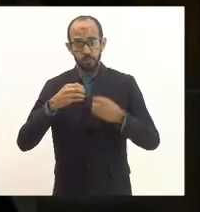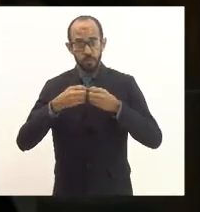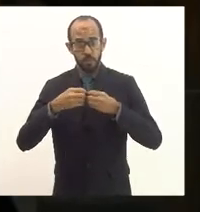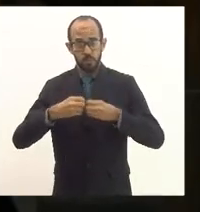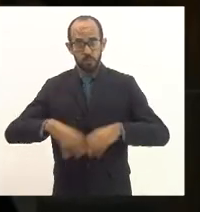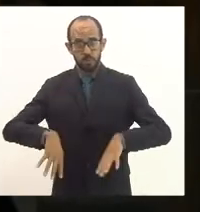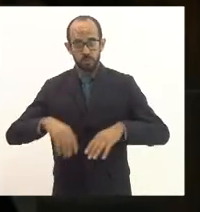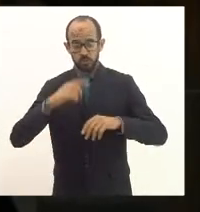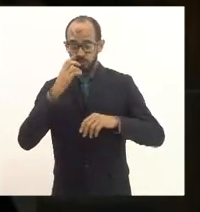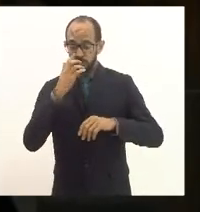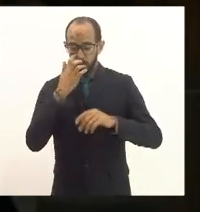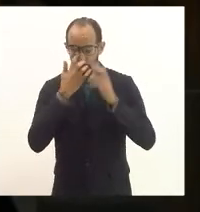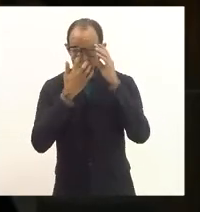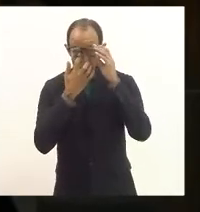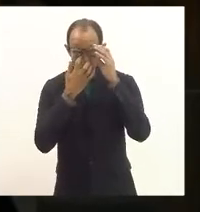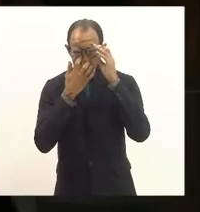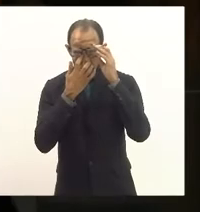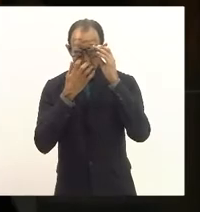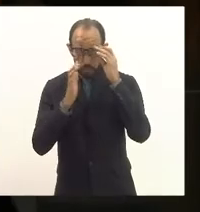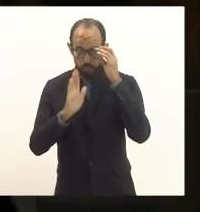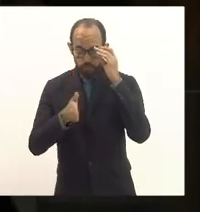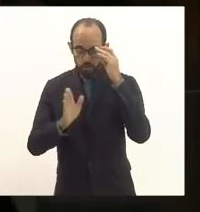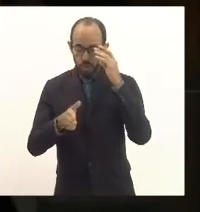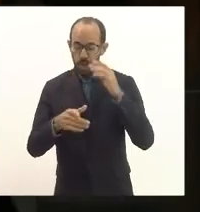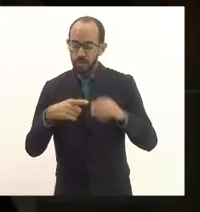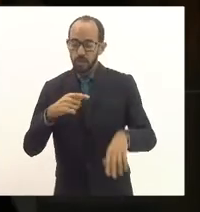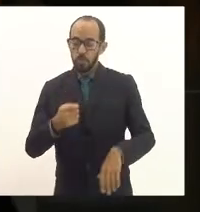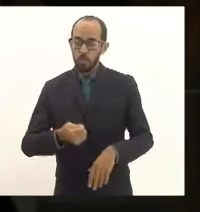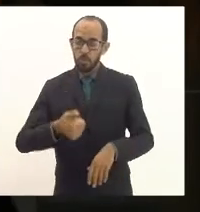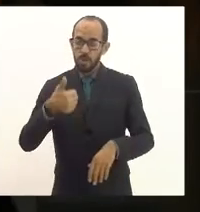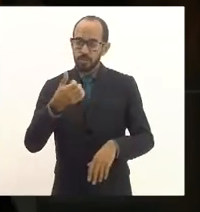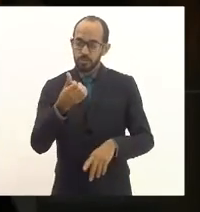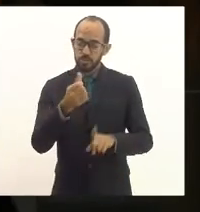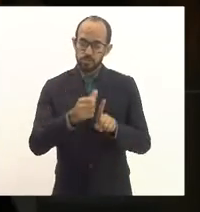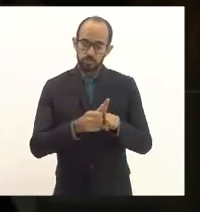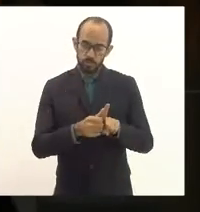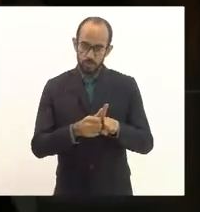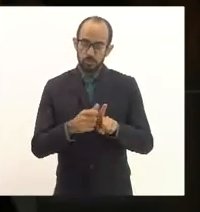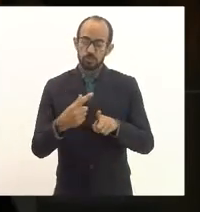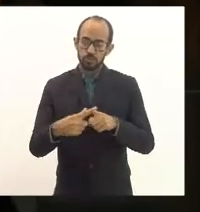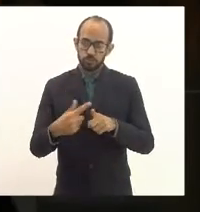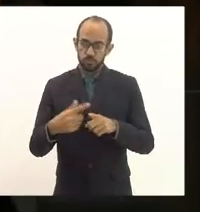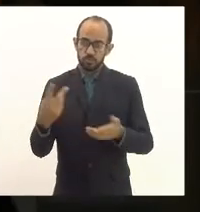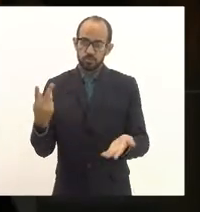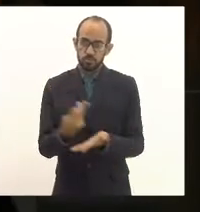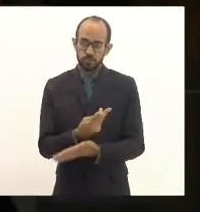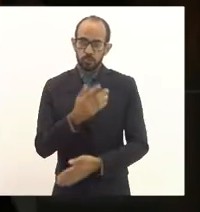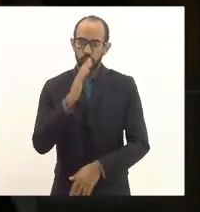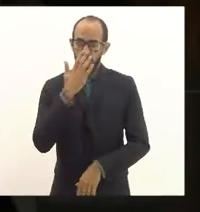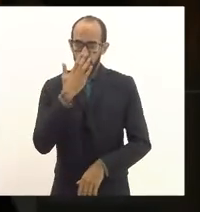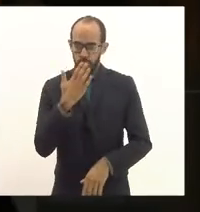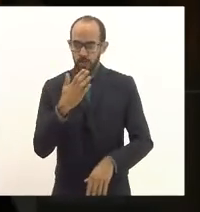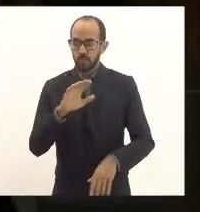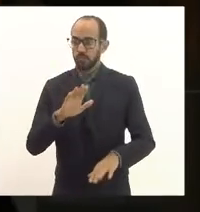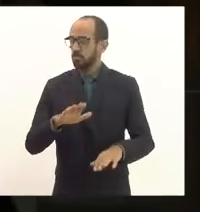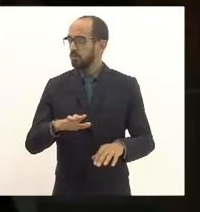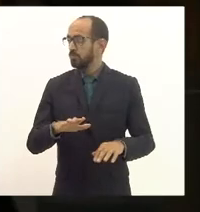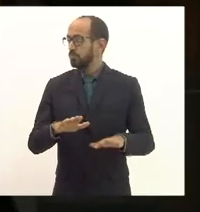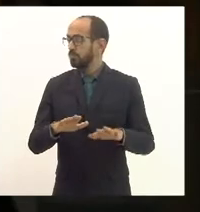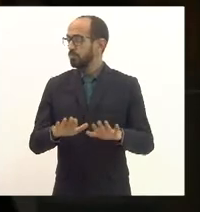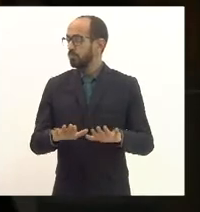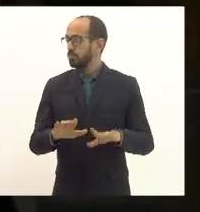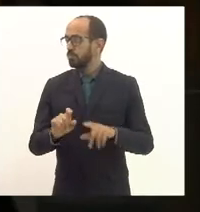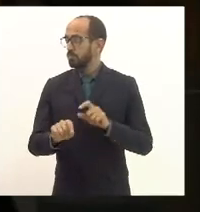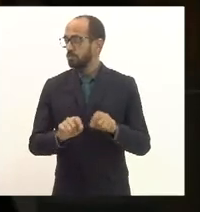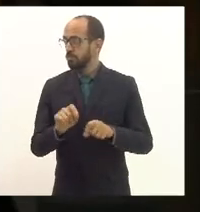foram quase 6 meses, né, porque foi em fevereiro, né, quase 6 meses já se foram,